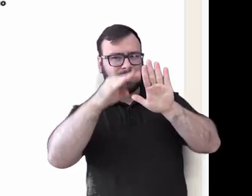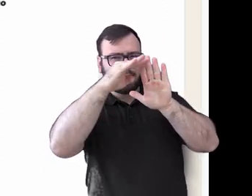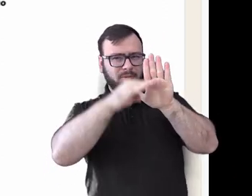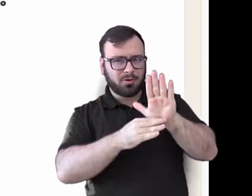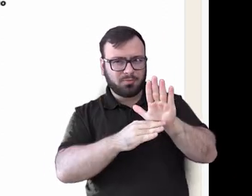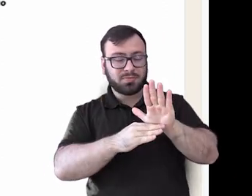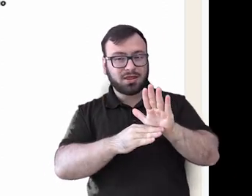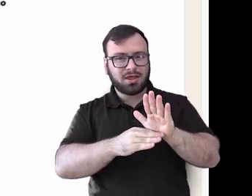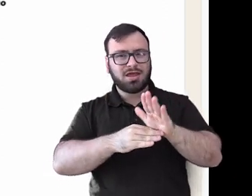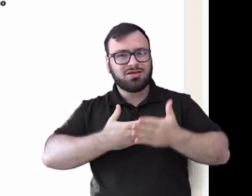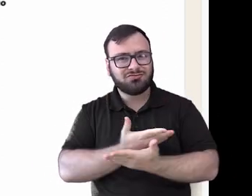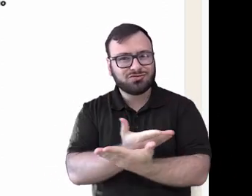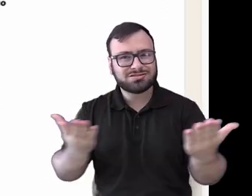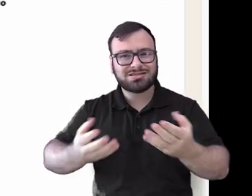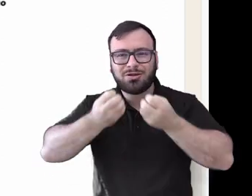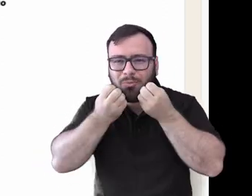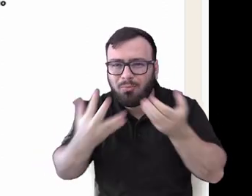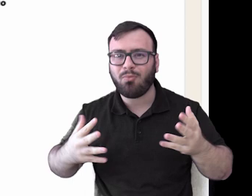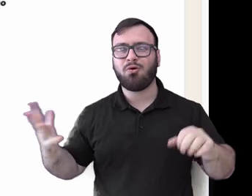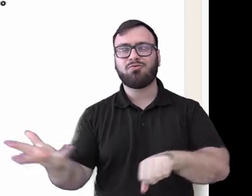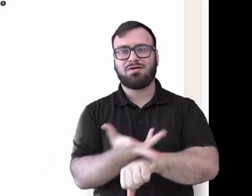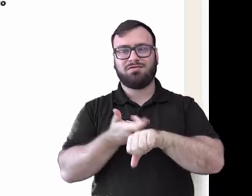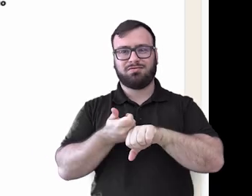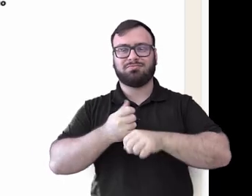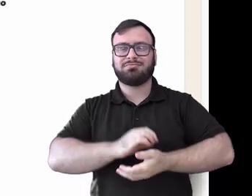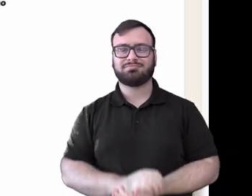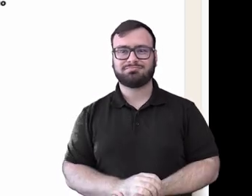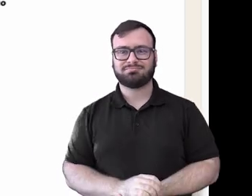e tenham todos e todas um excelente evento